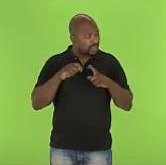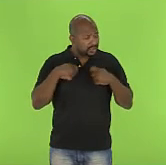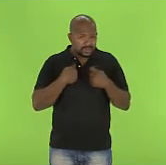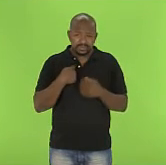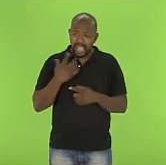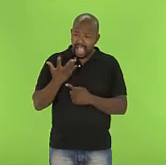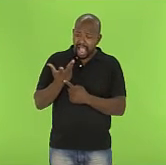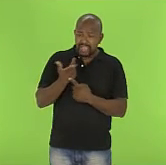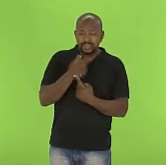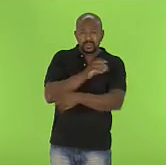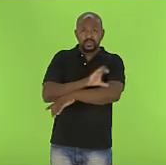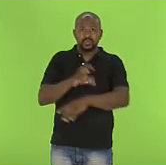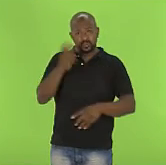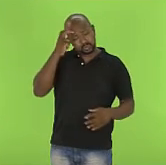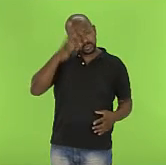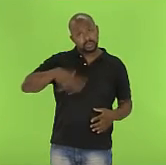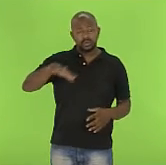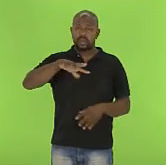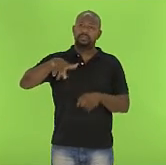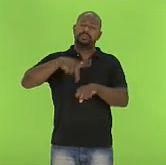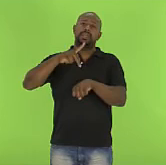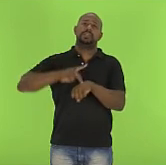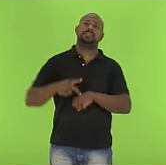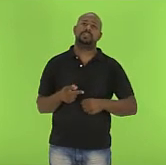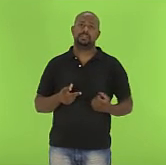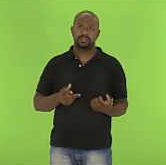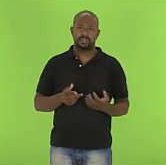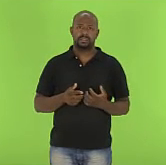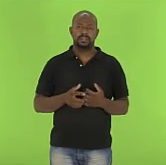Nós somos a arte e a cultura do nosso país.